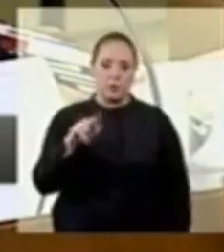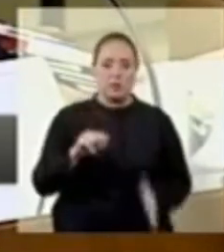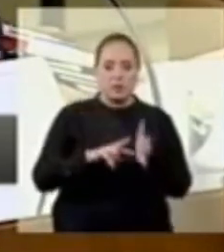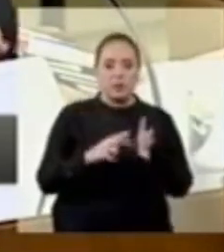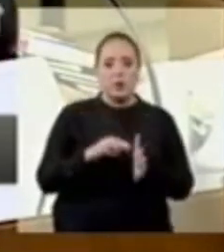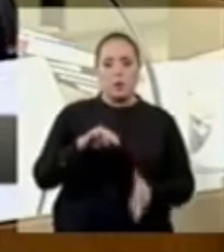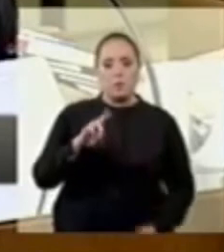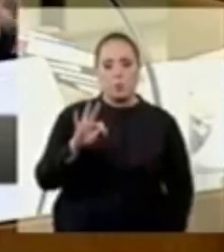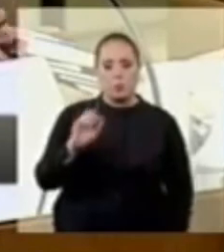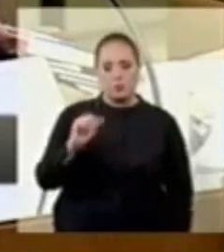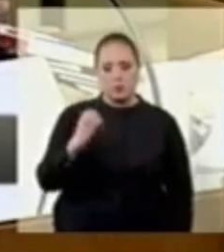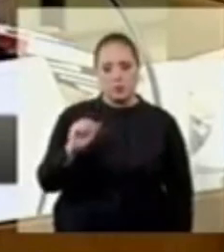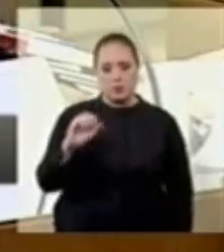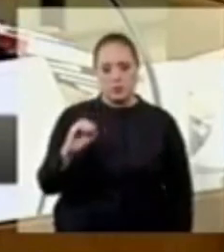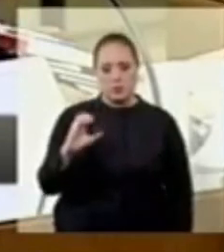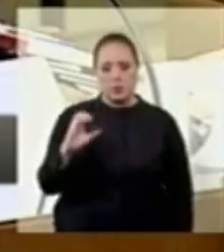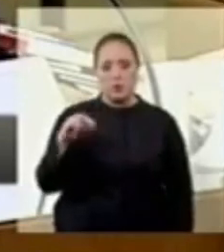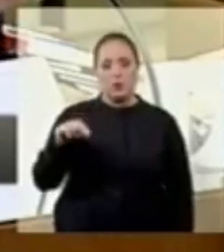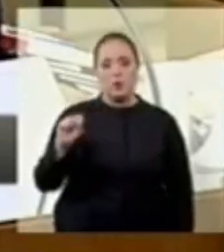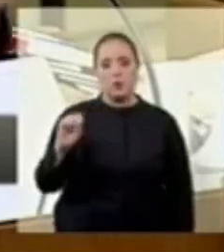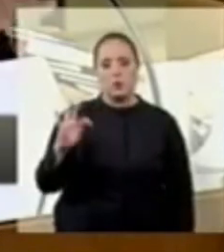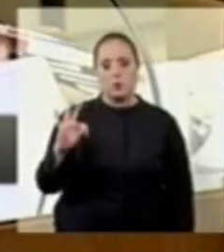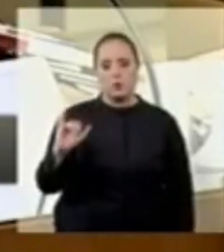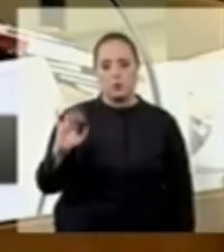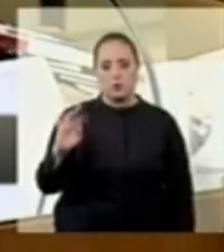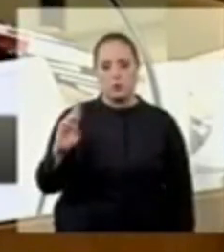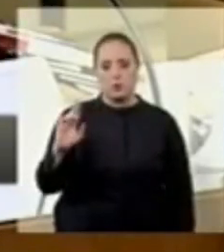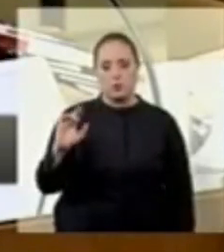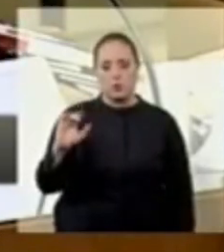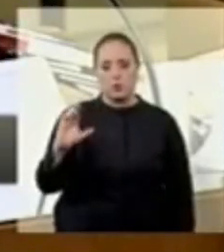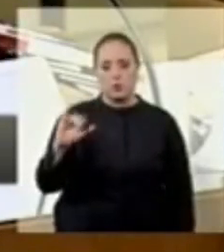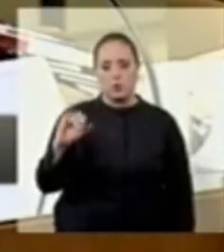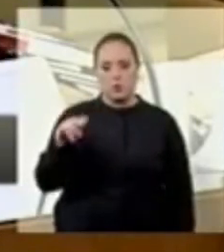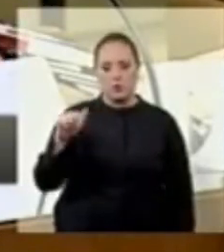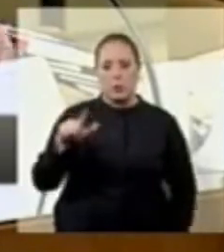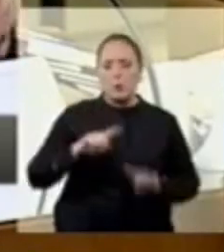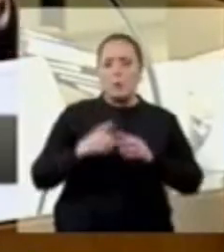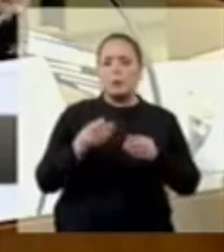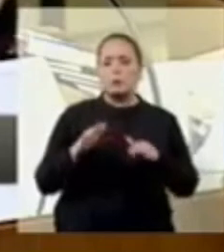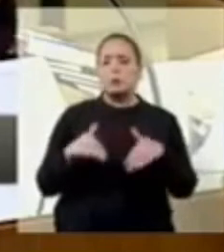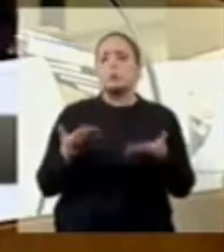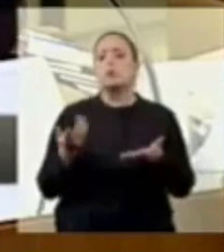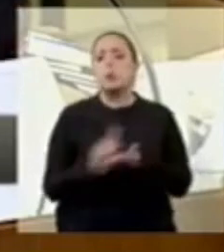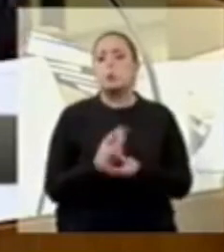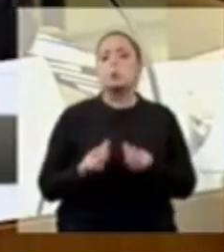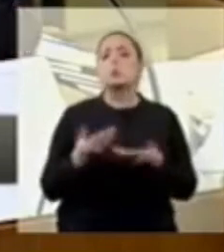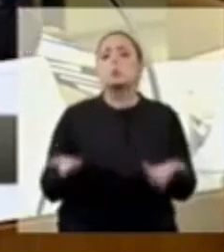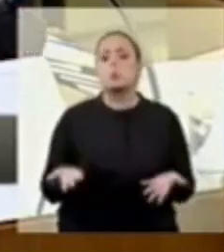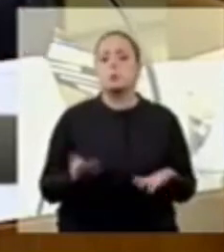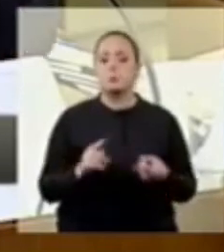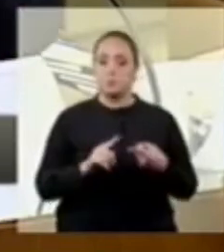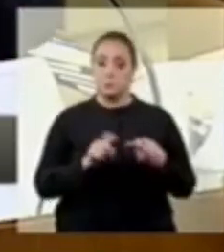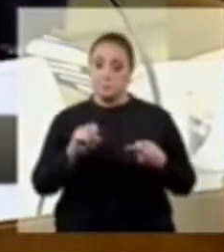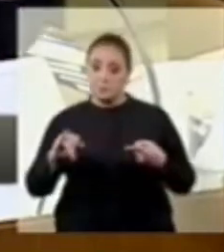constitucional quando é que se tem uma mutação constitucional quando houve uma mudança